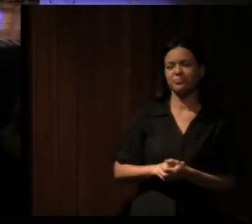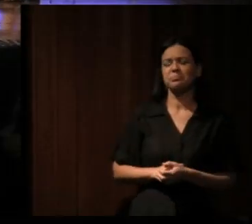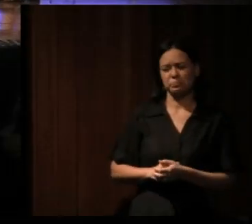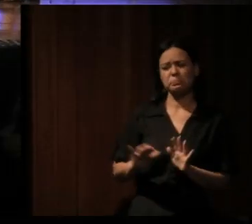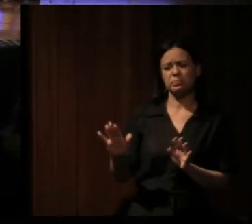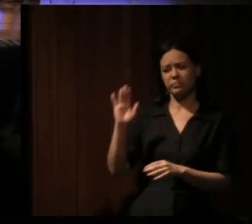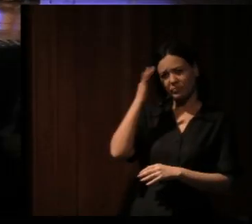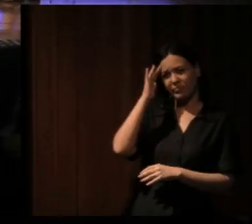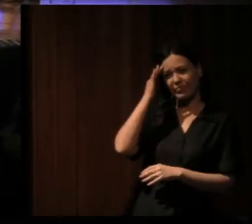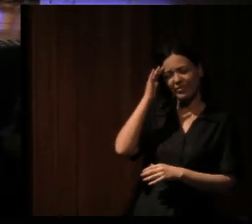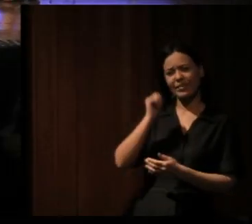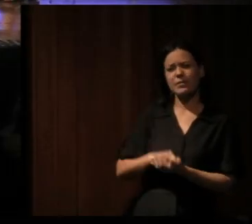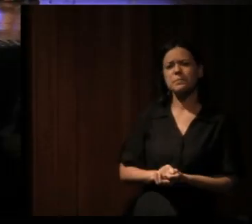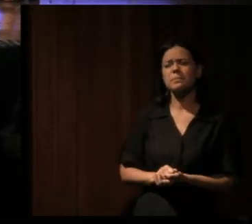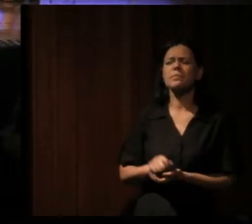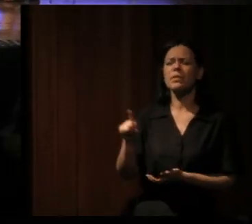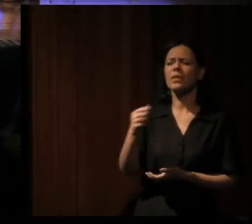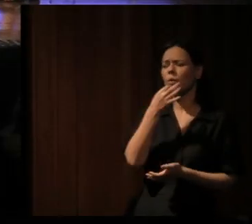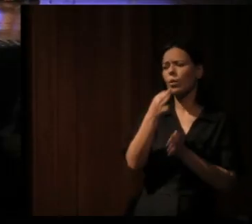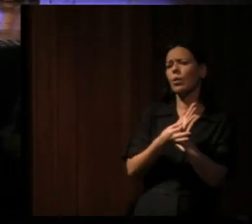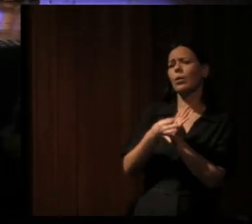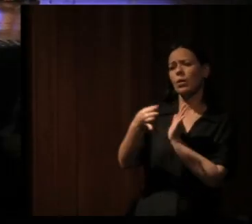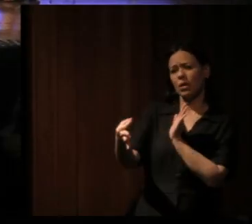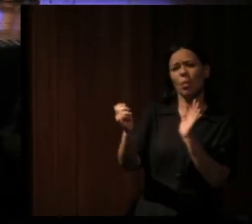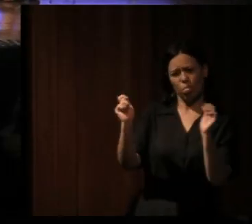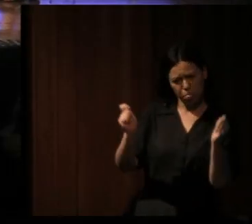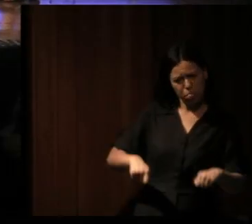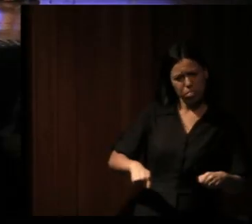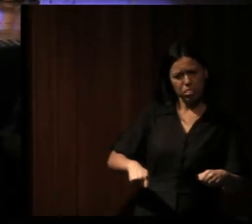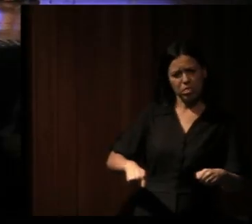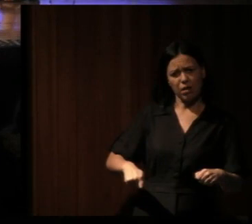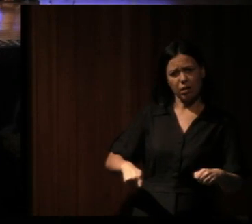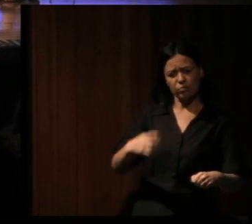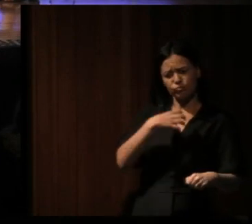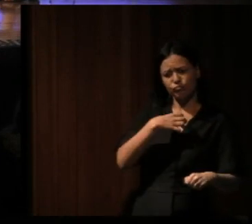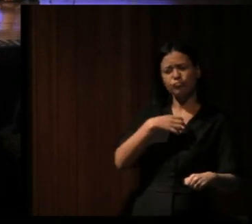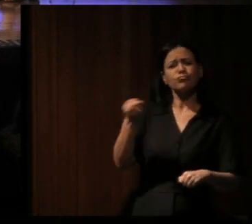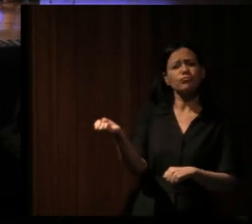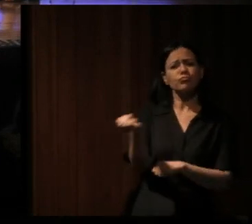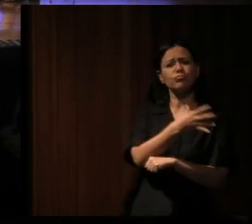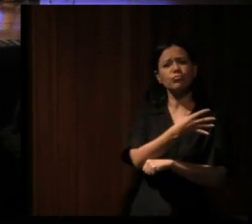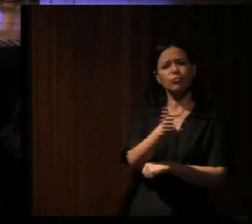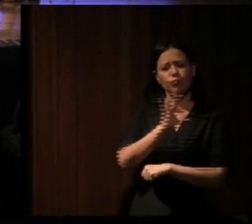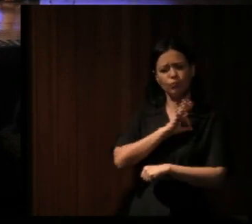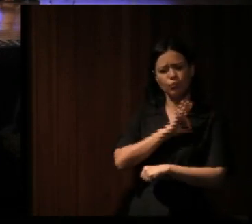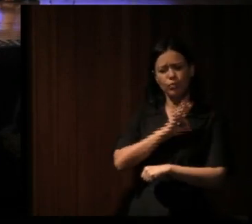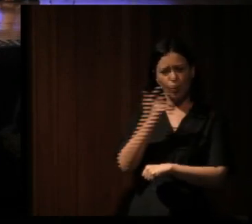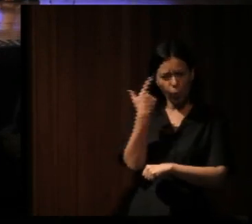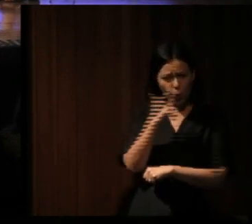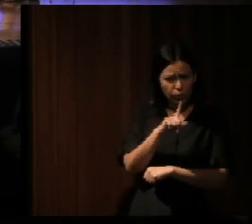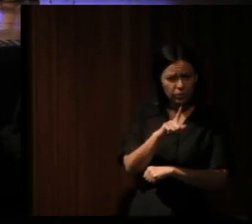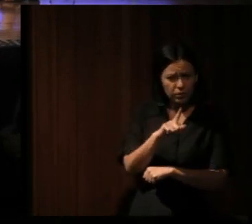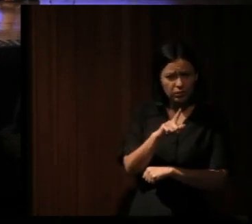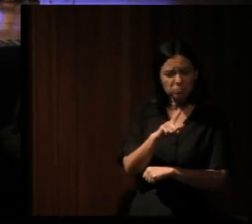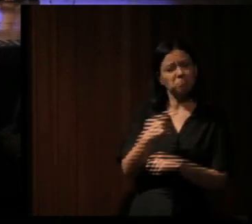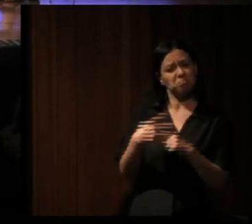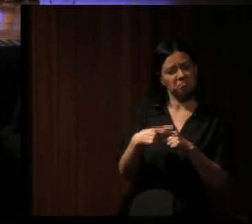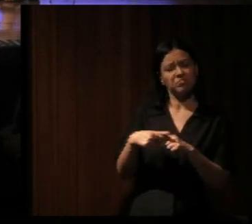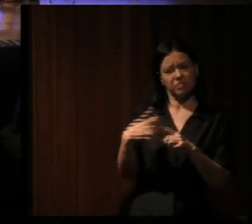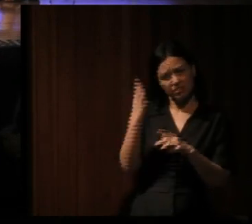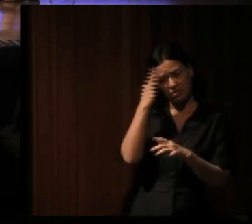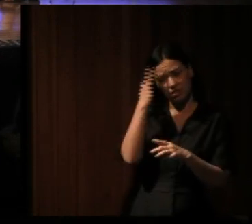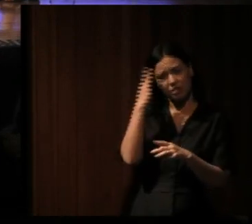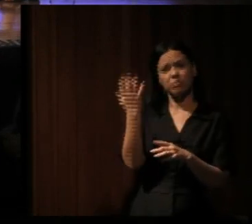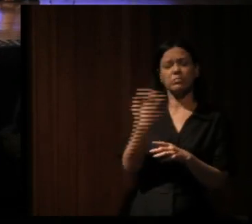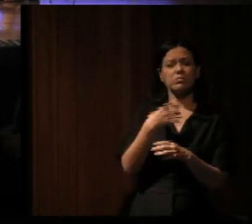entendo e você acha que é possível assim Superar Essa Perspectiva da polícia vocês acham porque isso realmente acaba ficando forte né quer